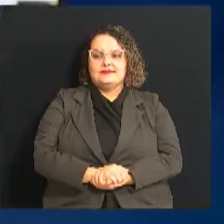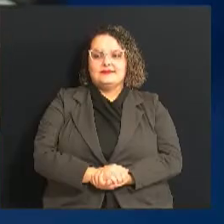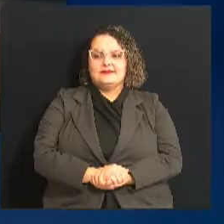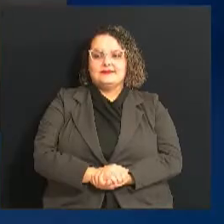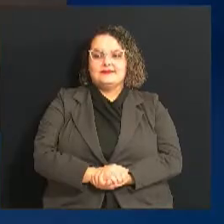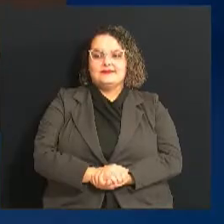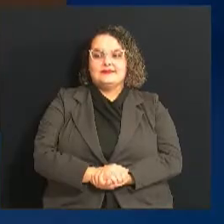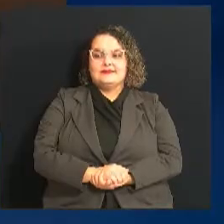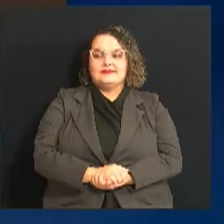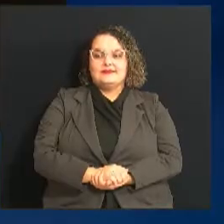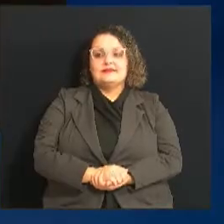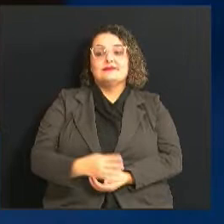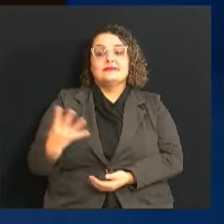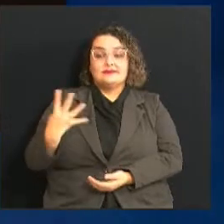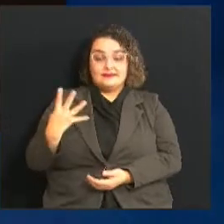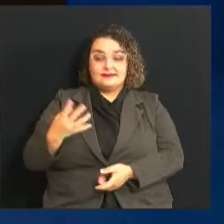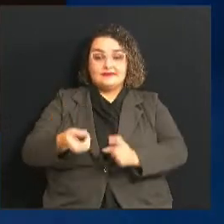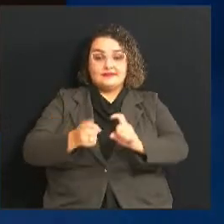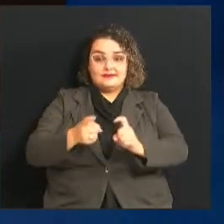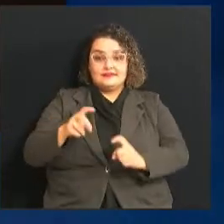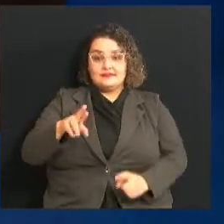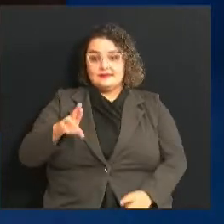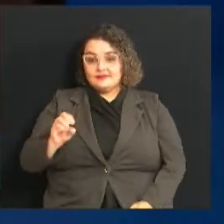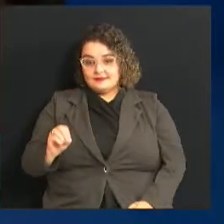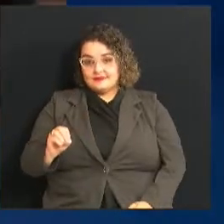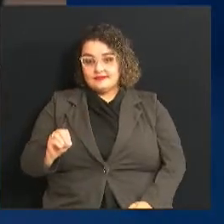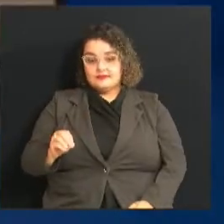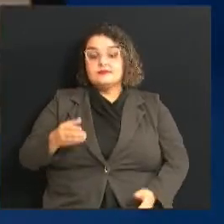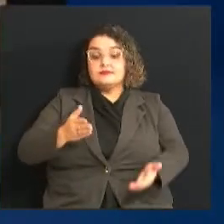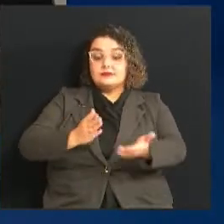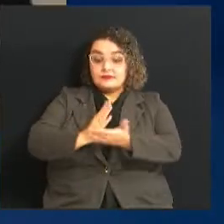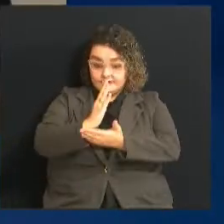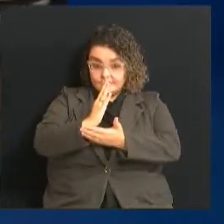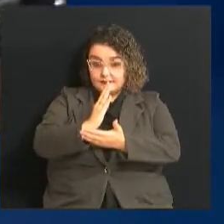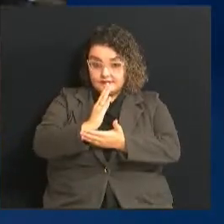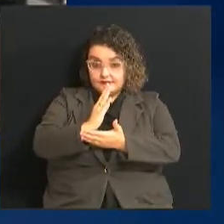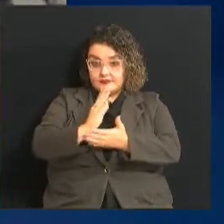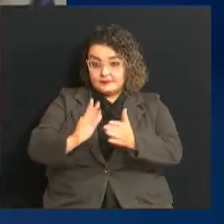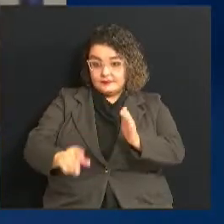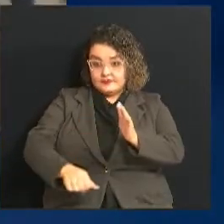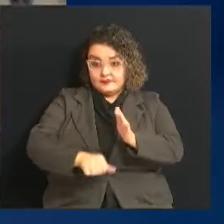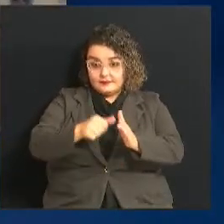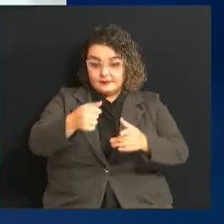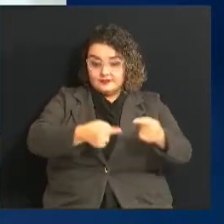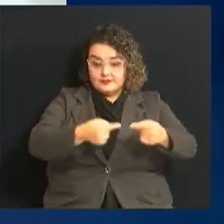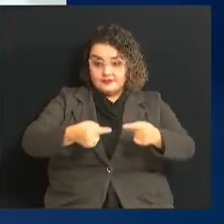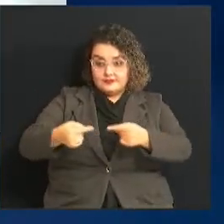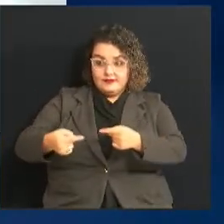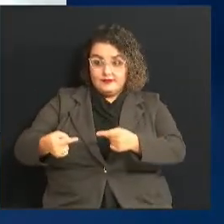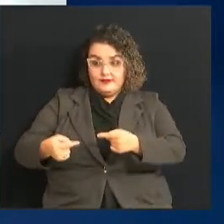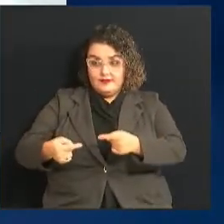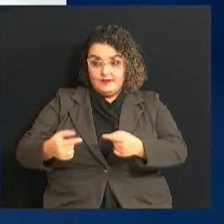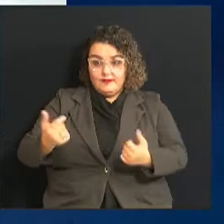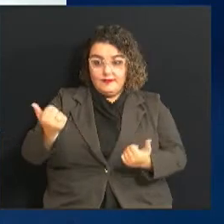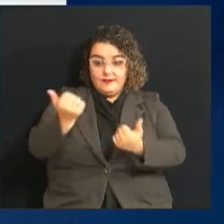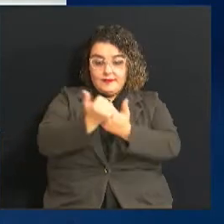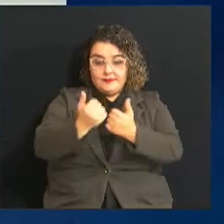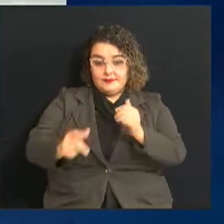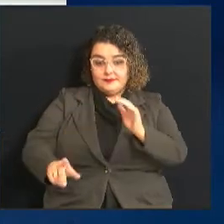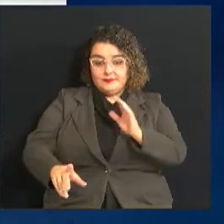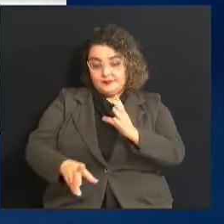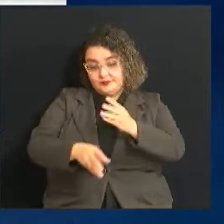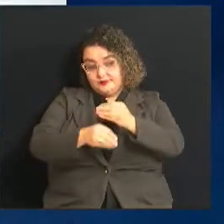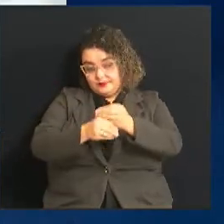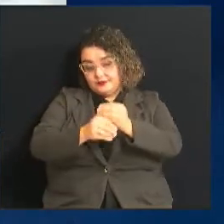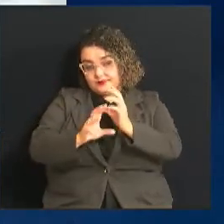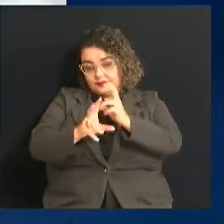Na quarta reunião ordinária, vereadores aprovam em primeira análise projeto substitutivo total do vereador Jair da